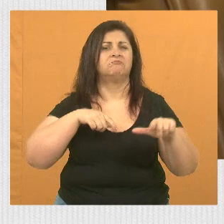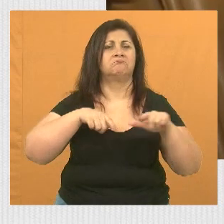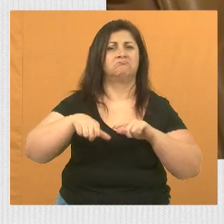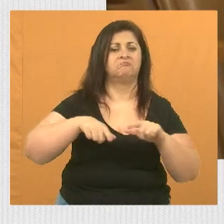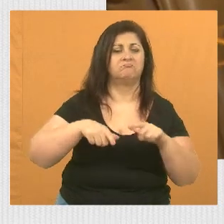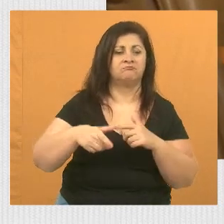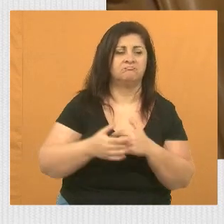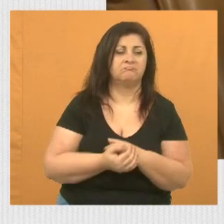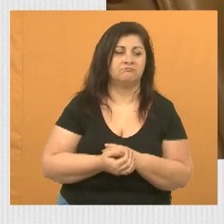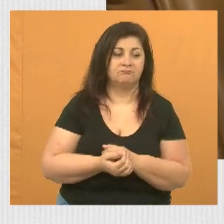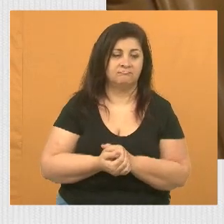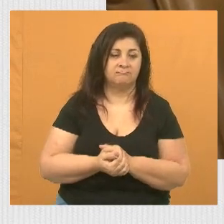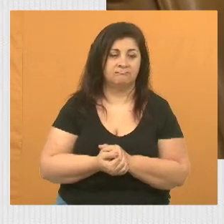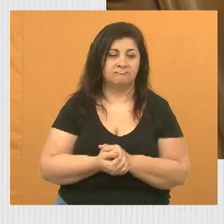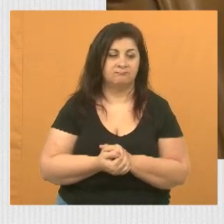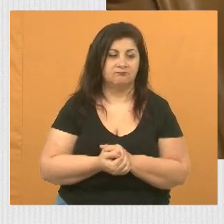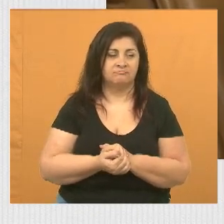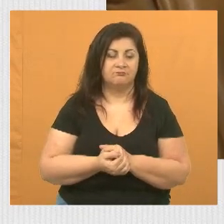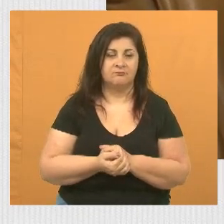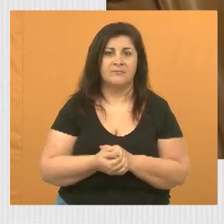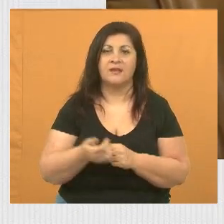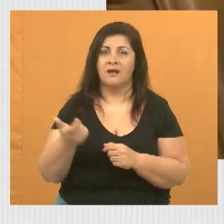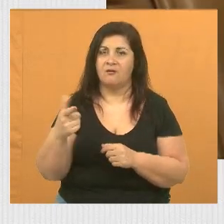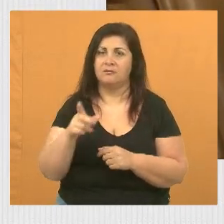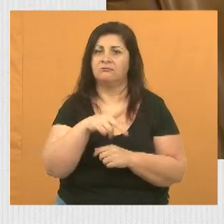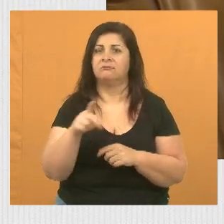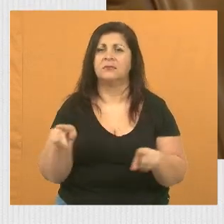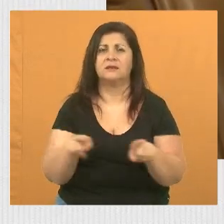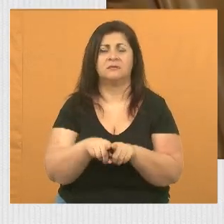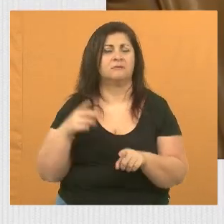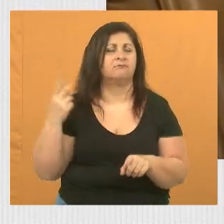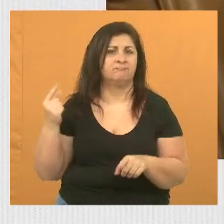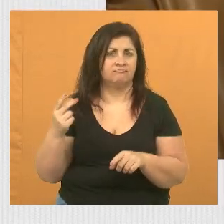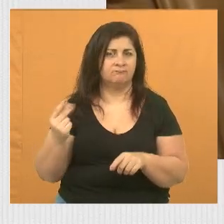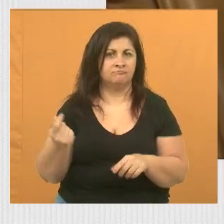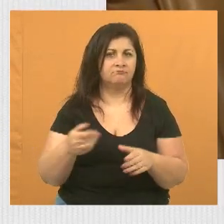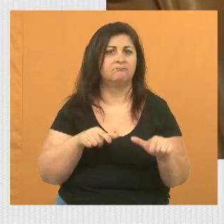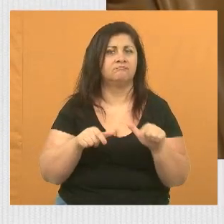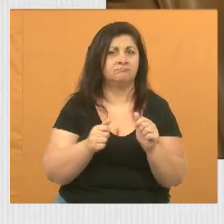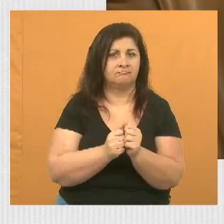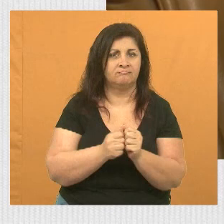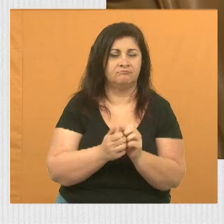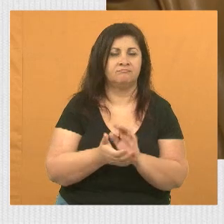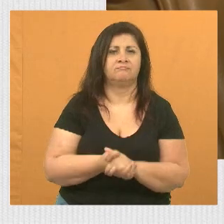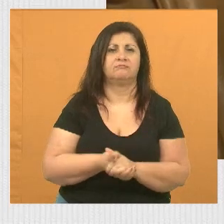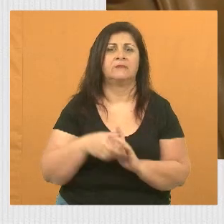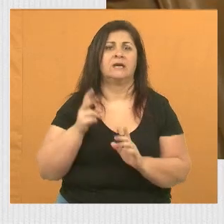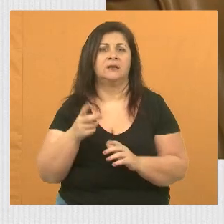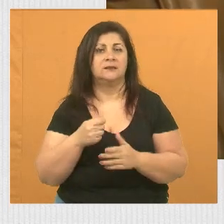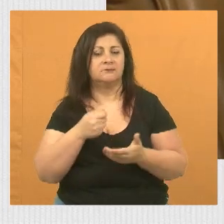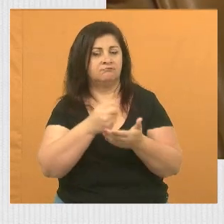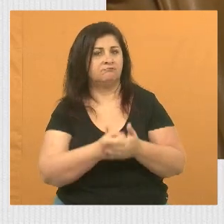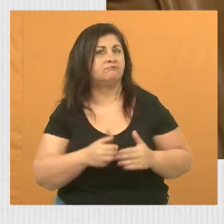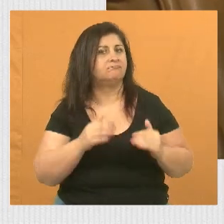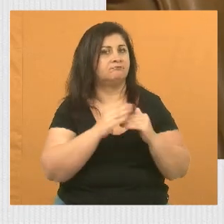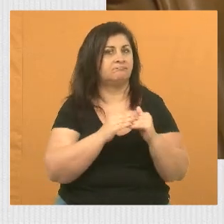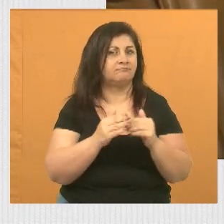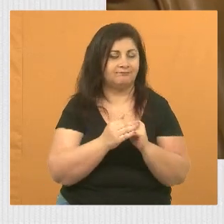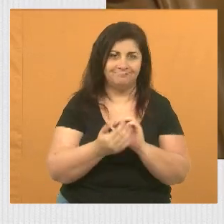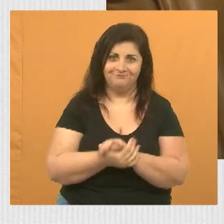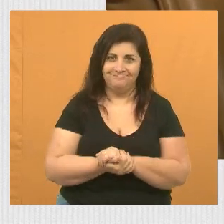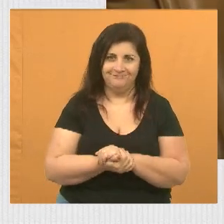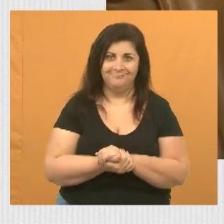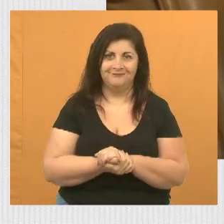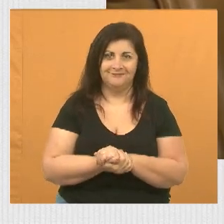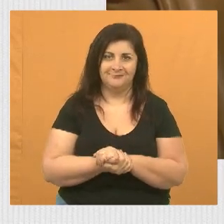de serviço, e a outra também por ter bastante tempo com a gente no Resende, sempre dedicadas as duas e